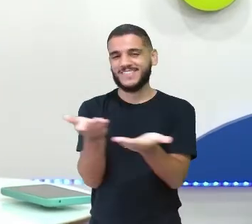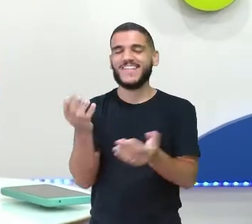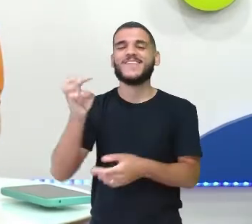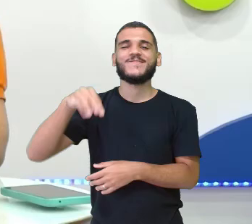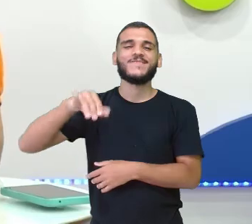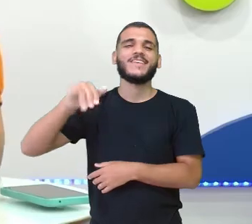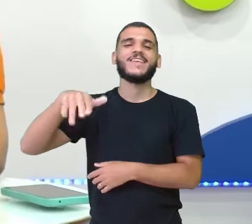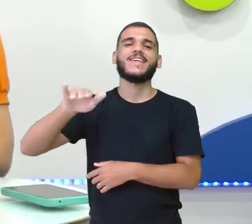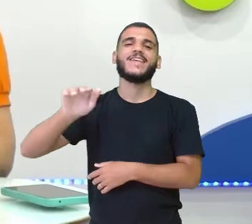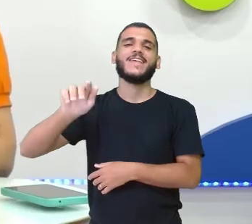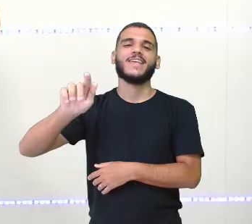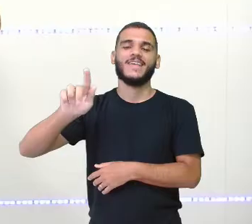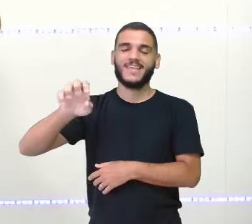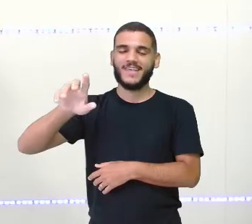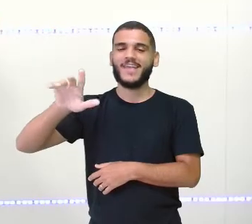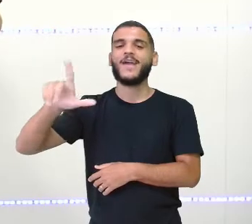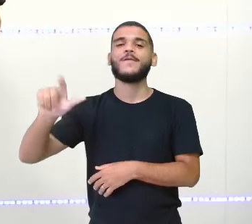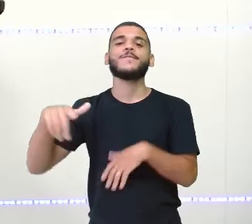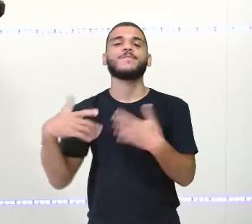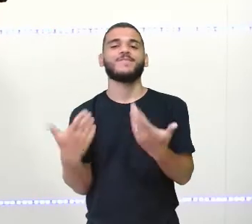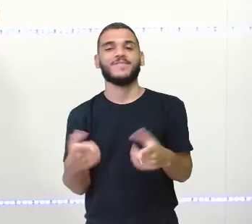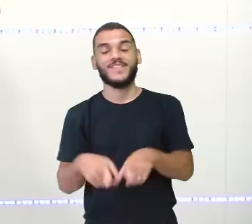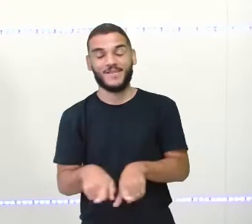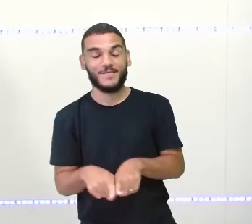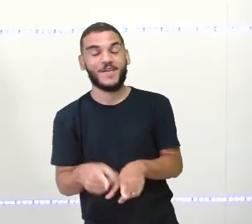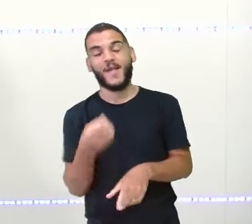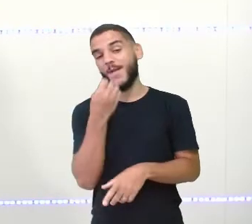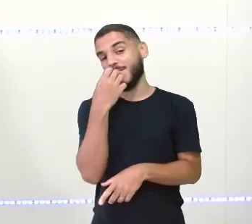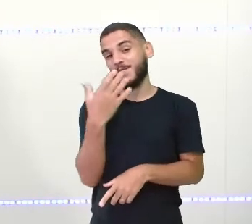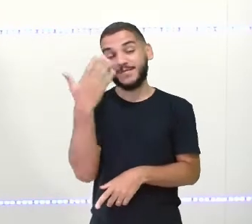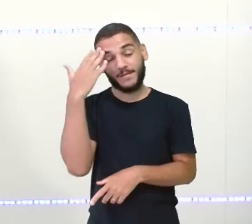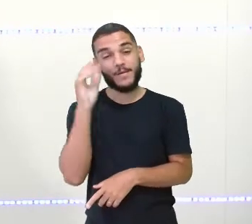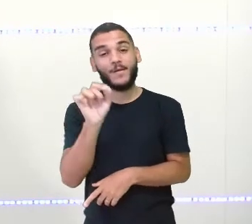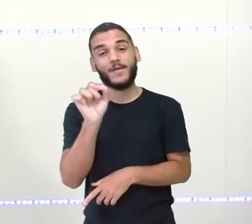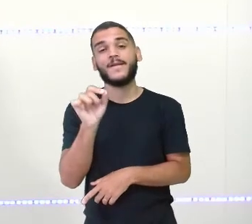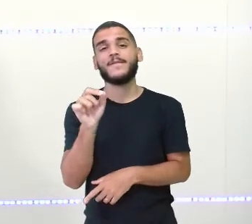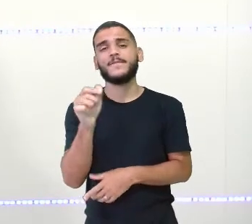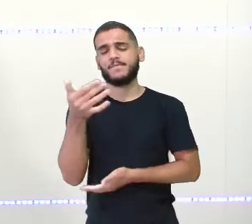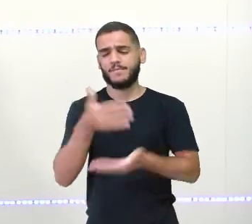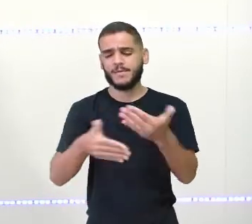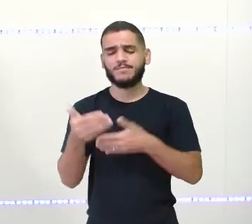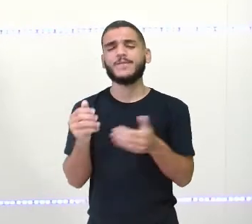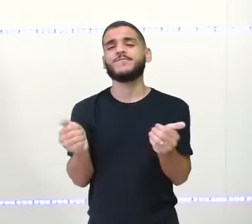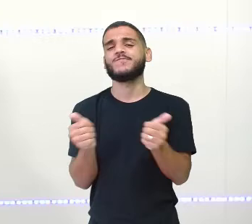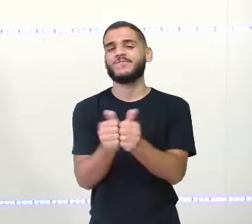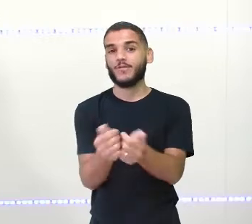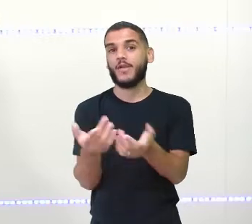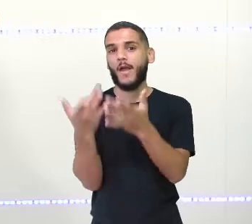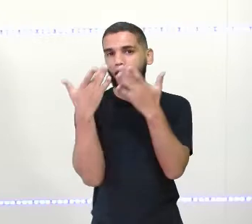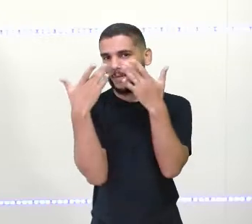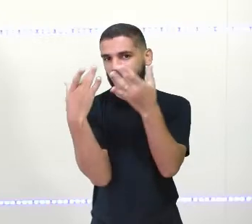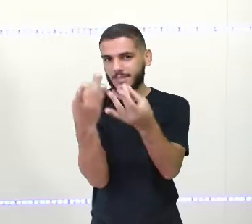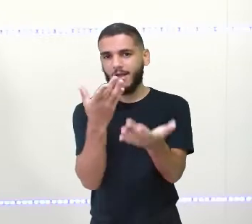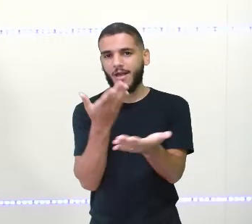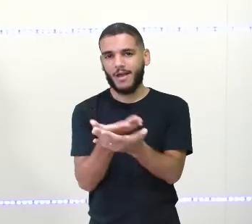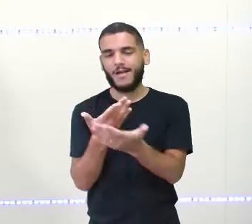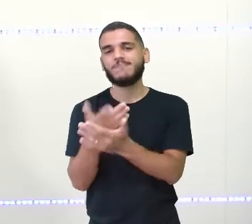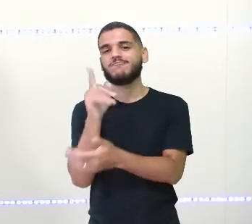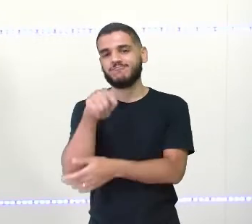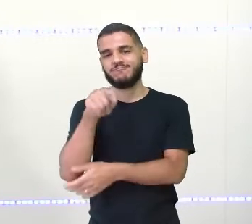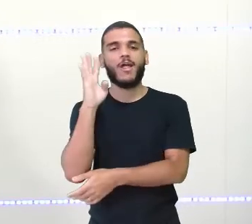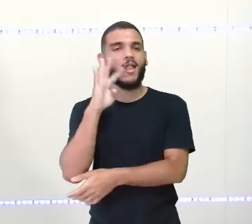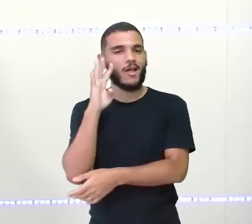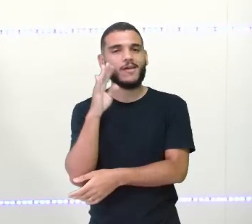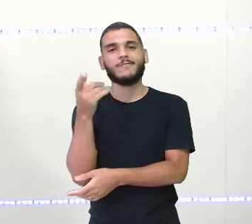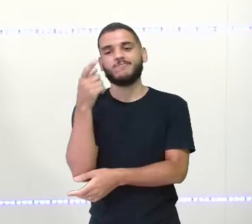Miguel? Um beijo, Miguel. Que bom saber que você está aqui conosco. Então, presta atenção à aula, que ela está bem legal,